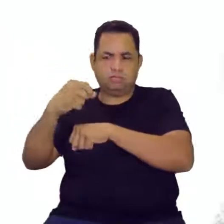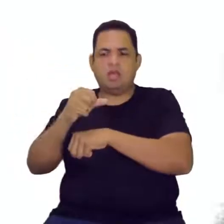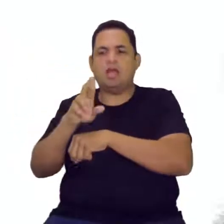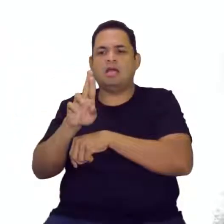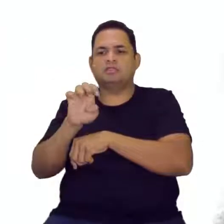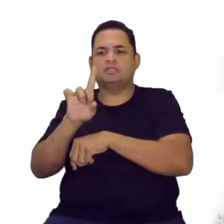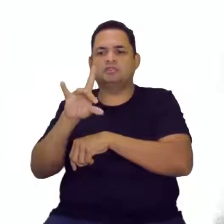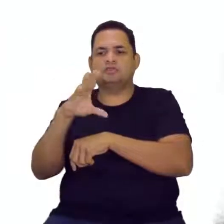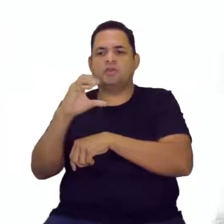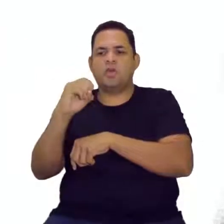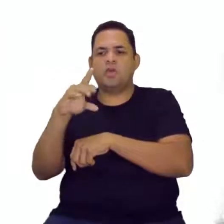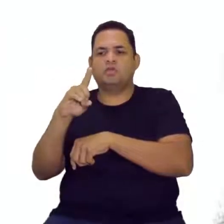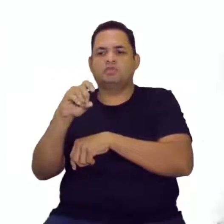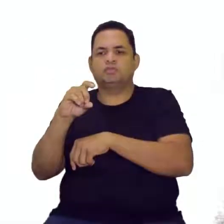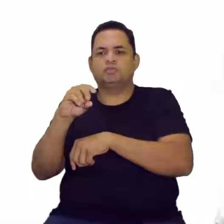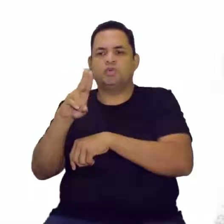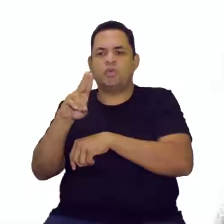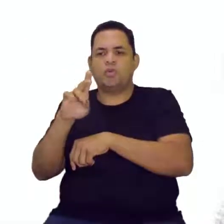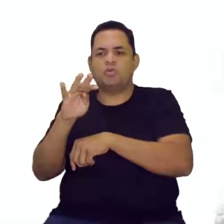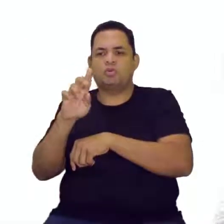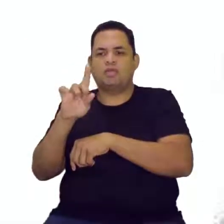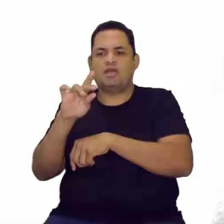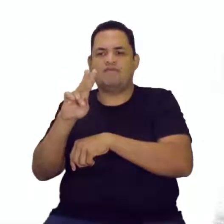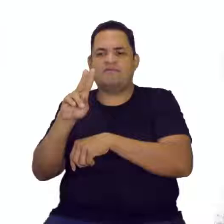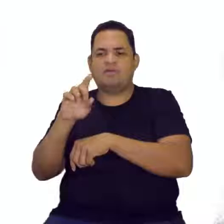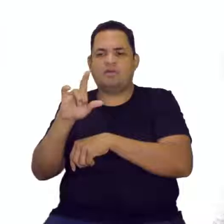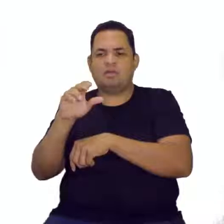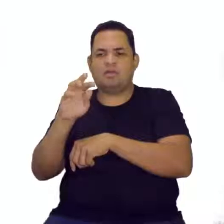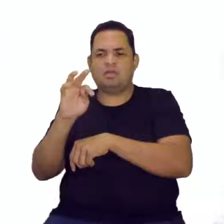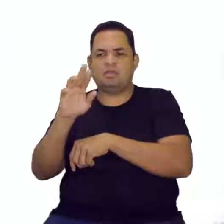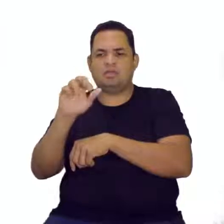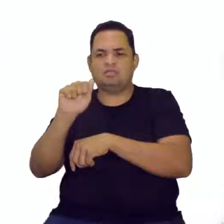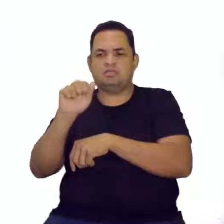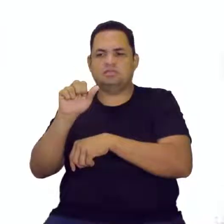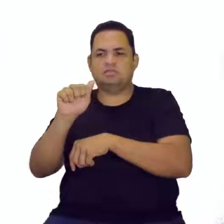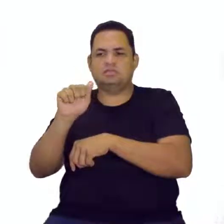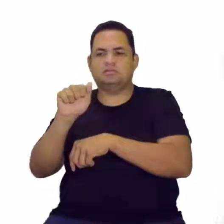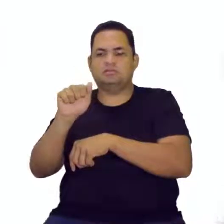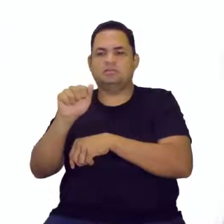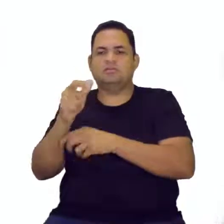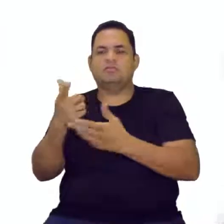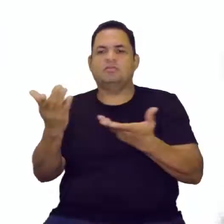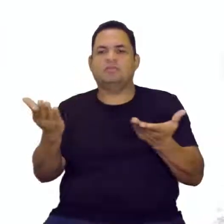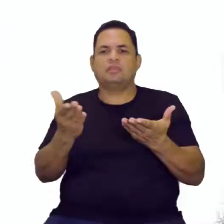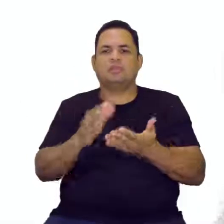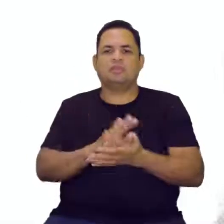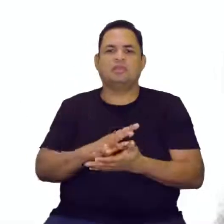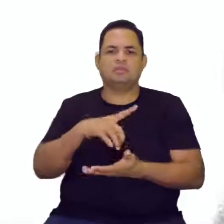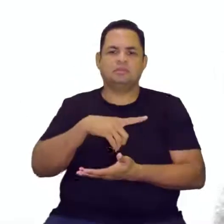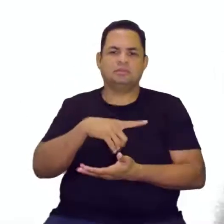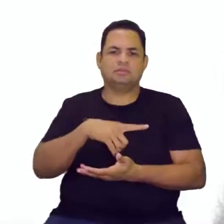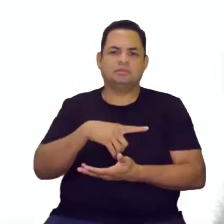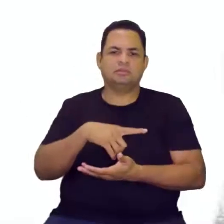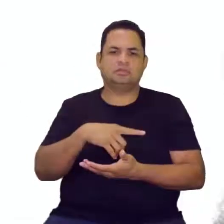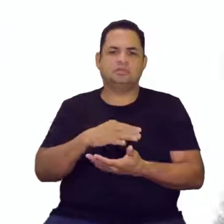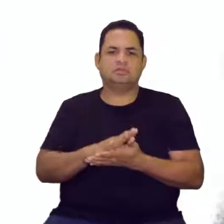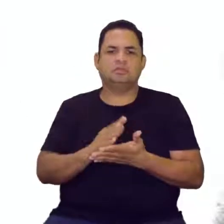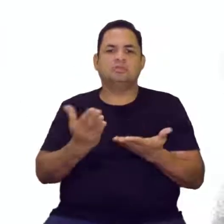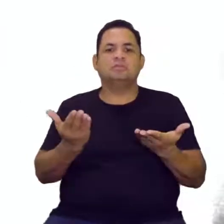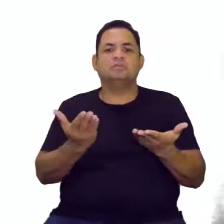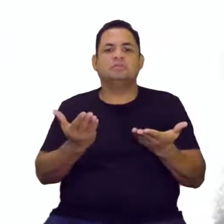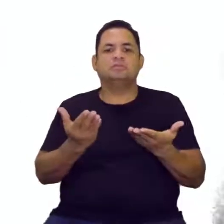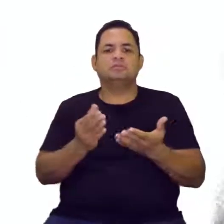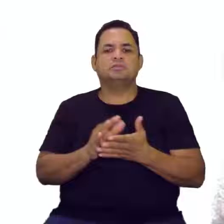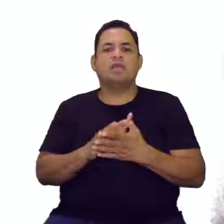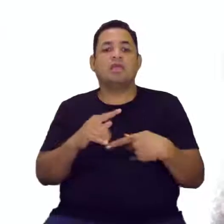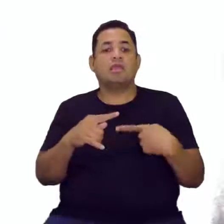ultravioletas. Se não fosse a camada de ozônio, nós teríamos a incidência muito maior dessas radiações, que